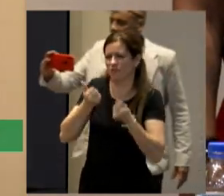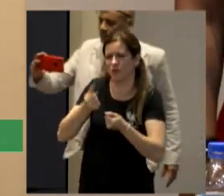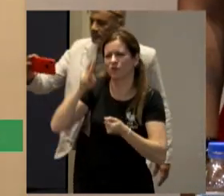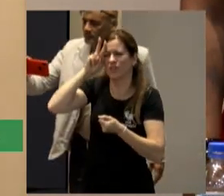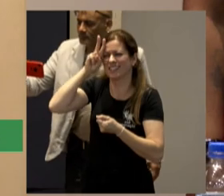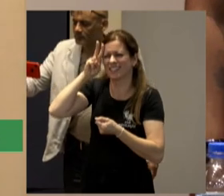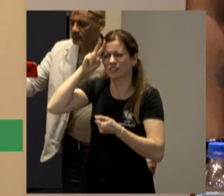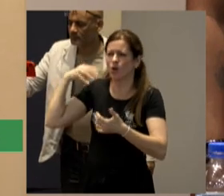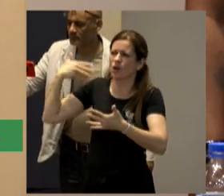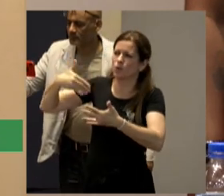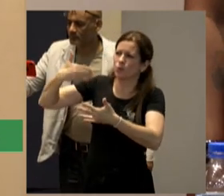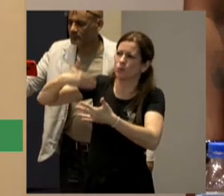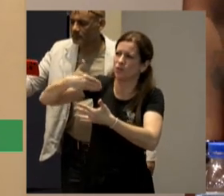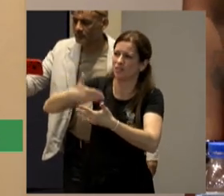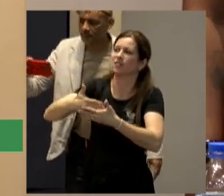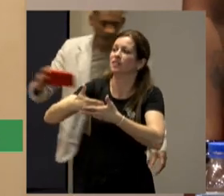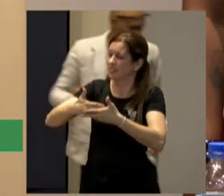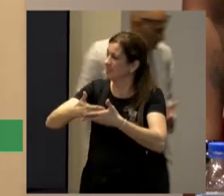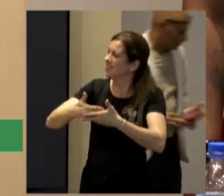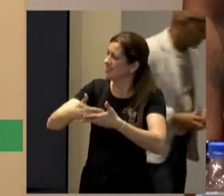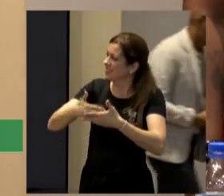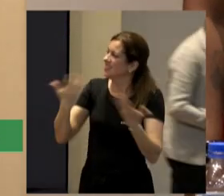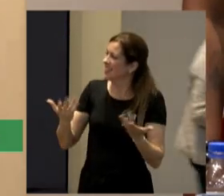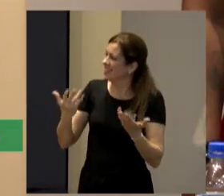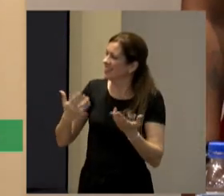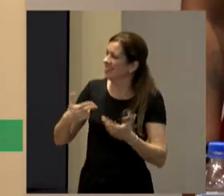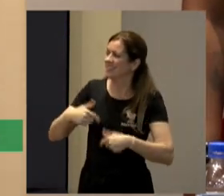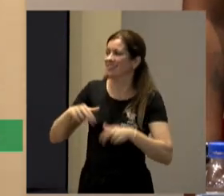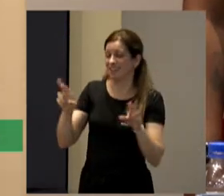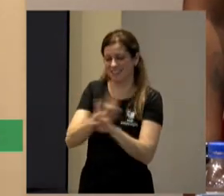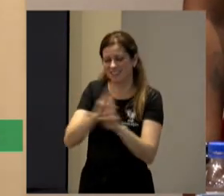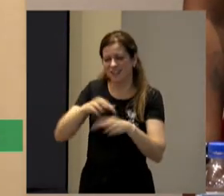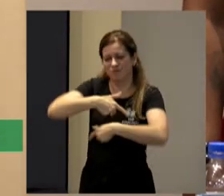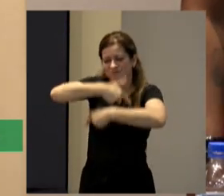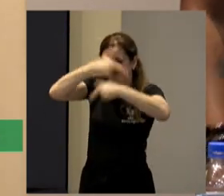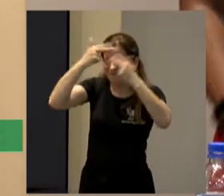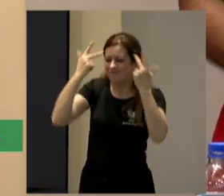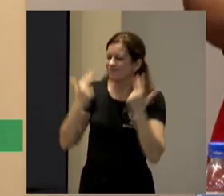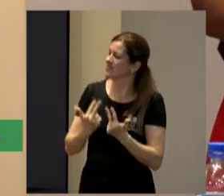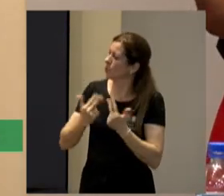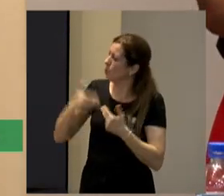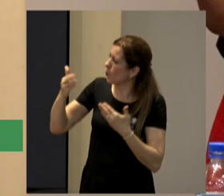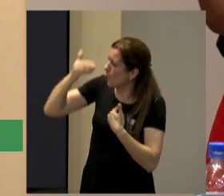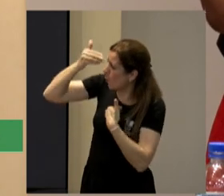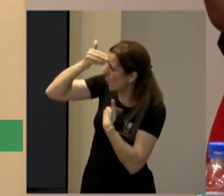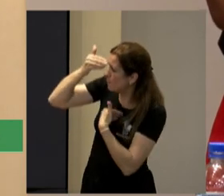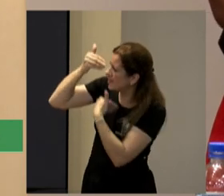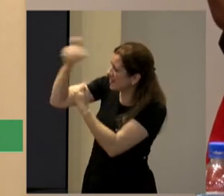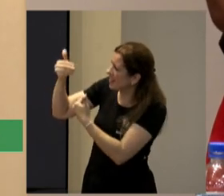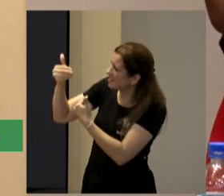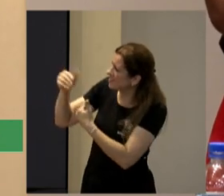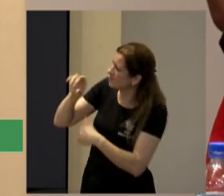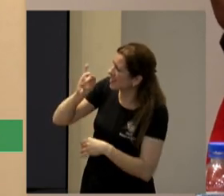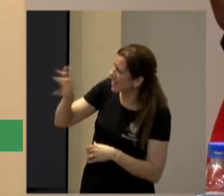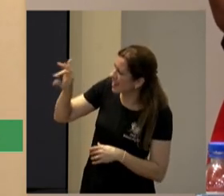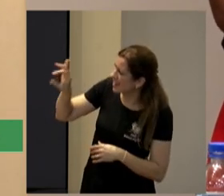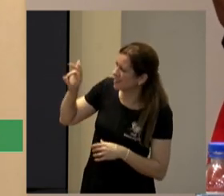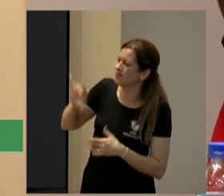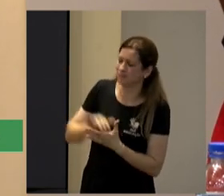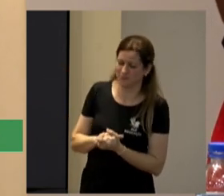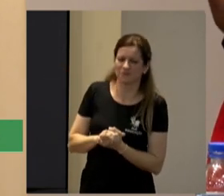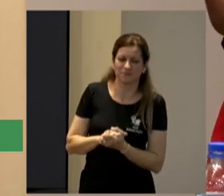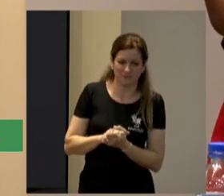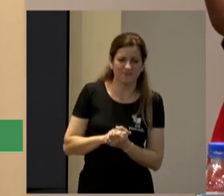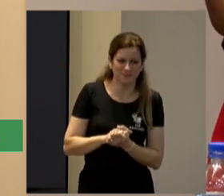história da ERER no município, na Rede Municipal de Ensino de Florianópolis. Então, gratidão imensa a vocês